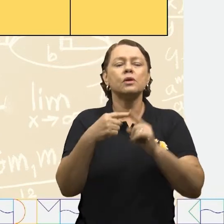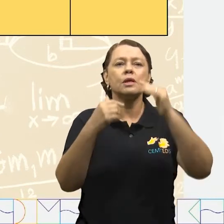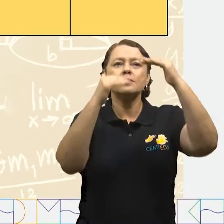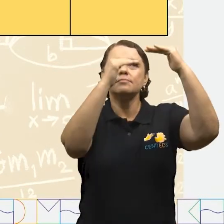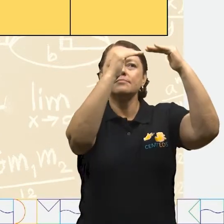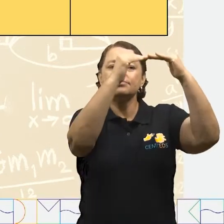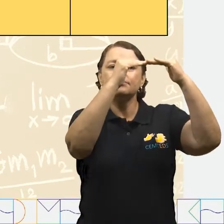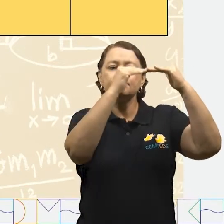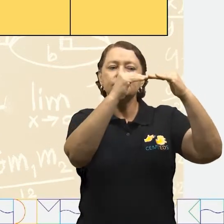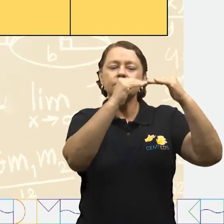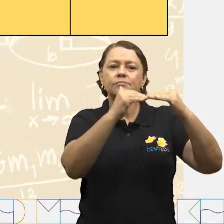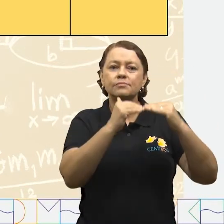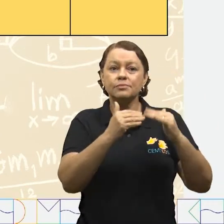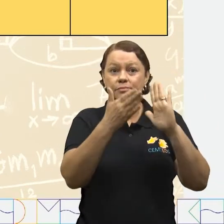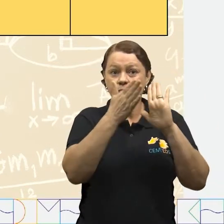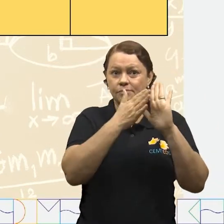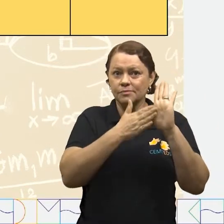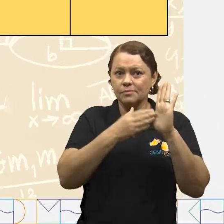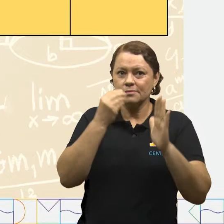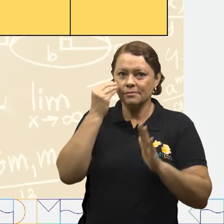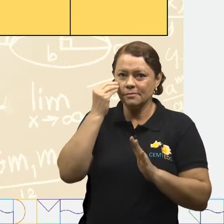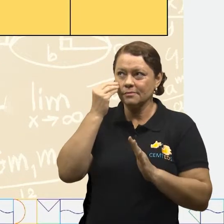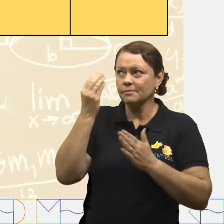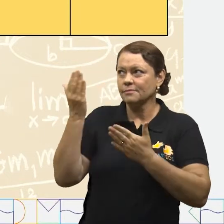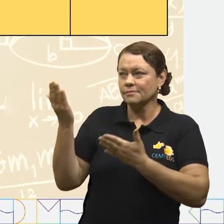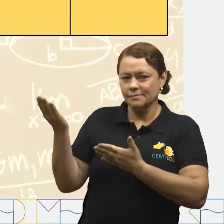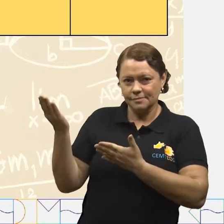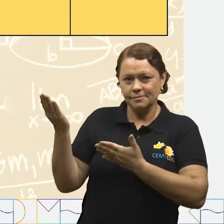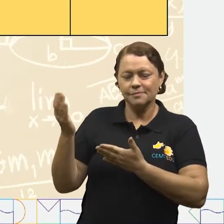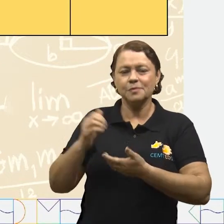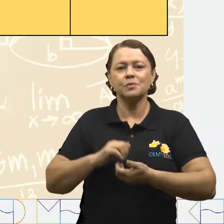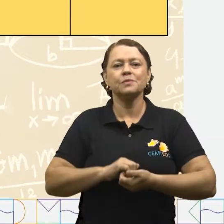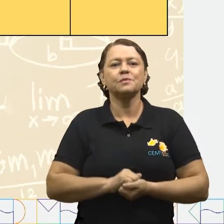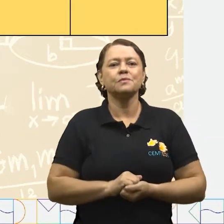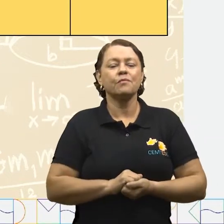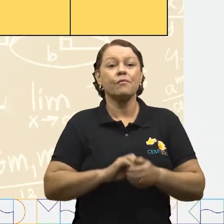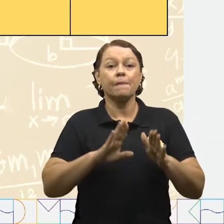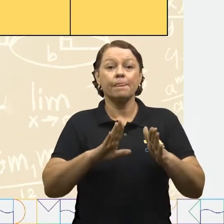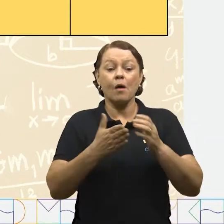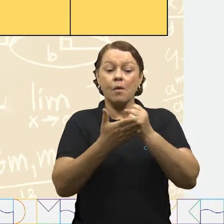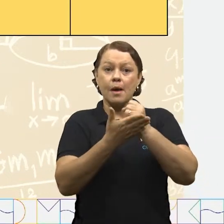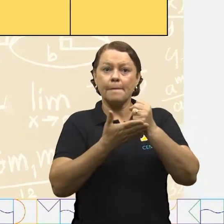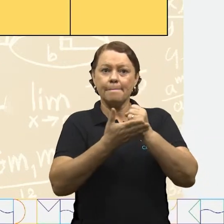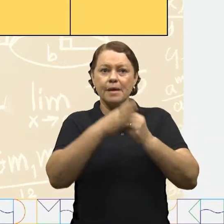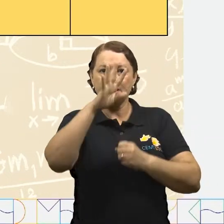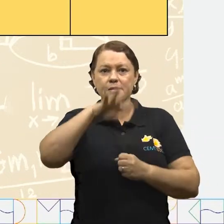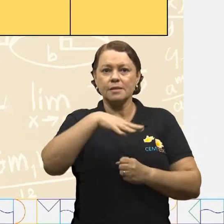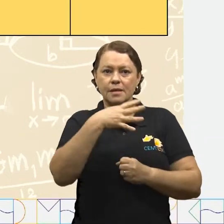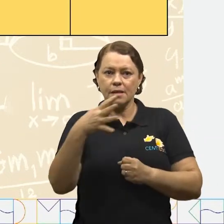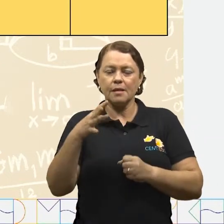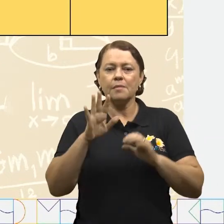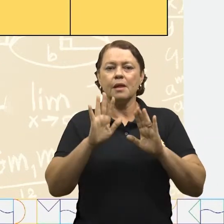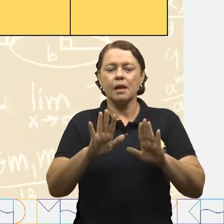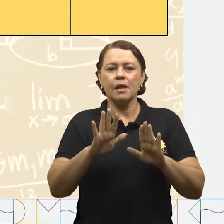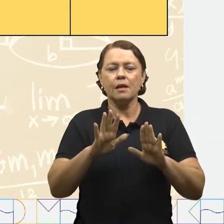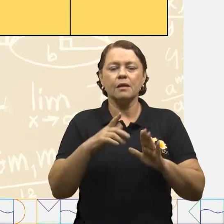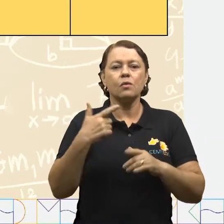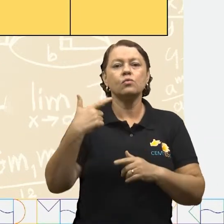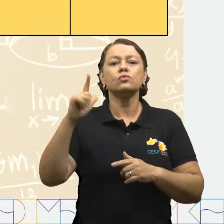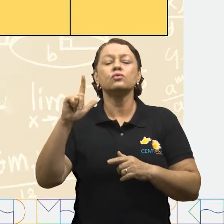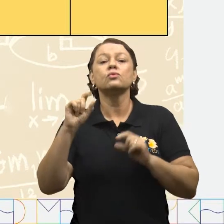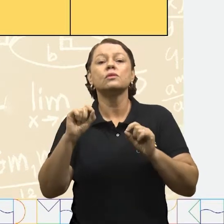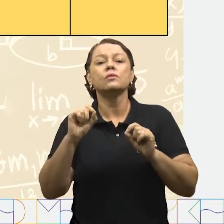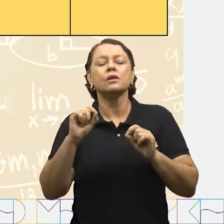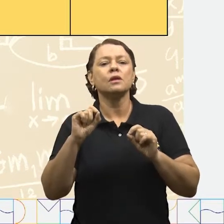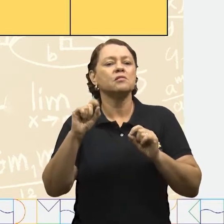na sequência no cardápio preste bem atenção a base da nossa tabela ficará assim o restante será